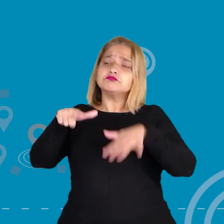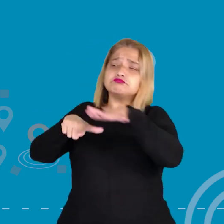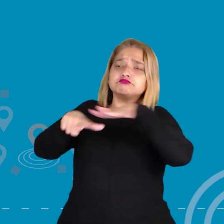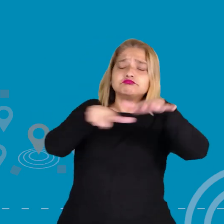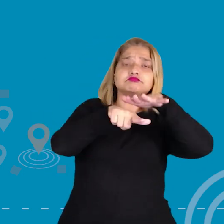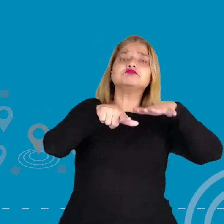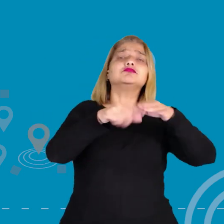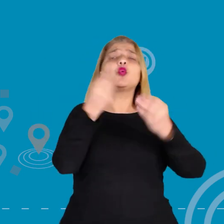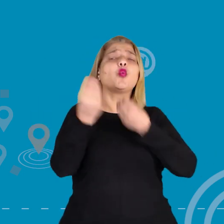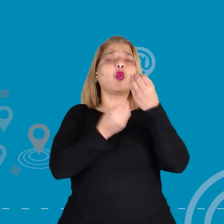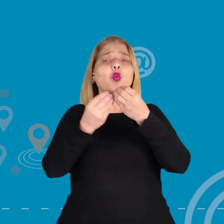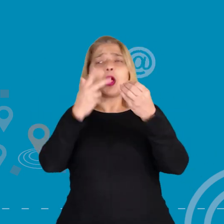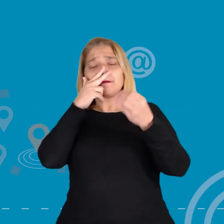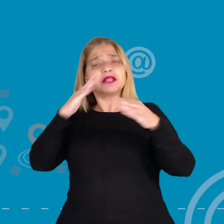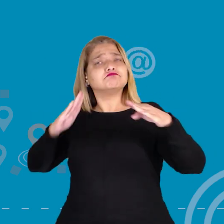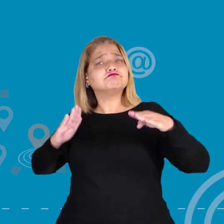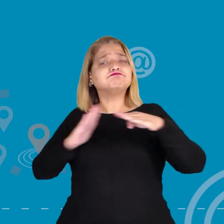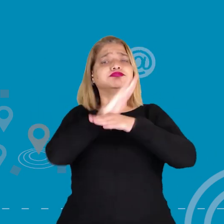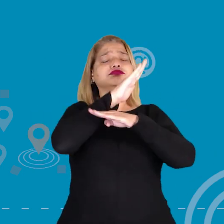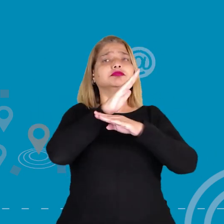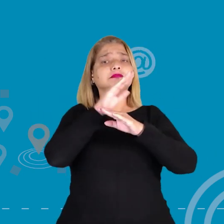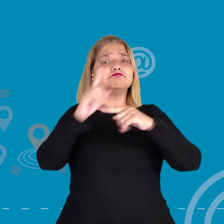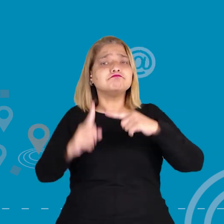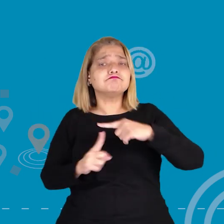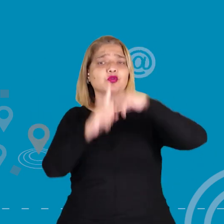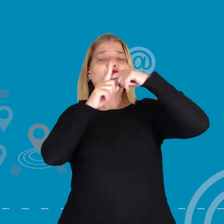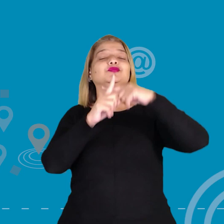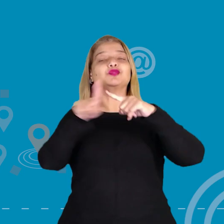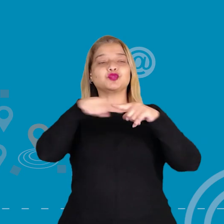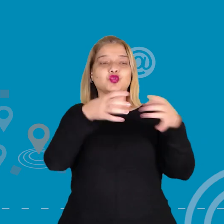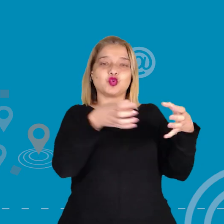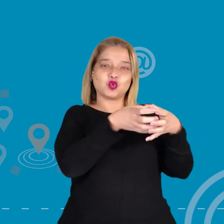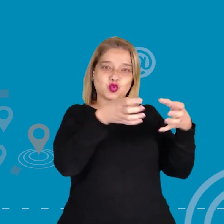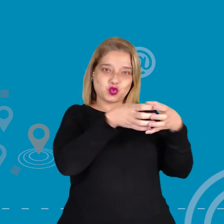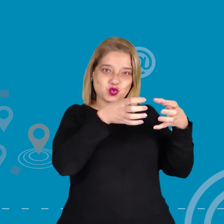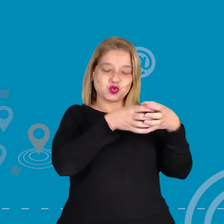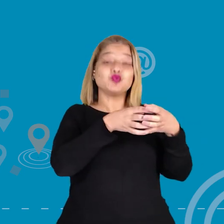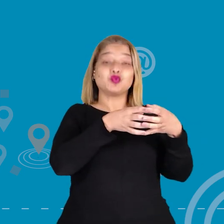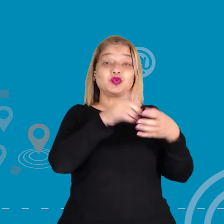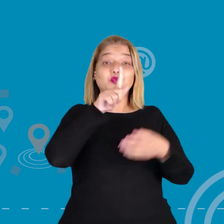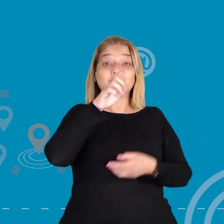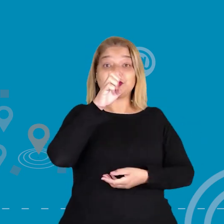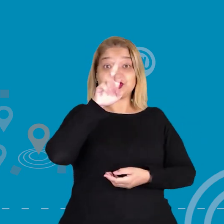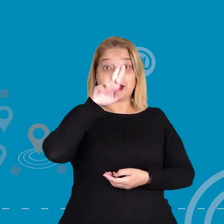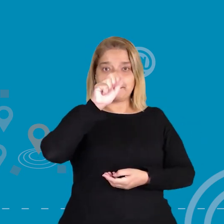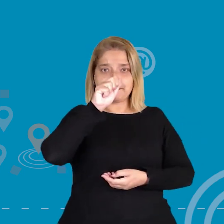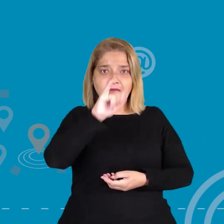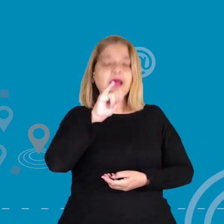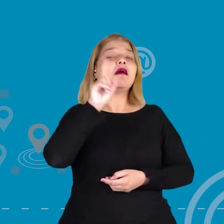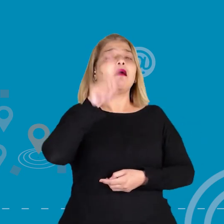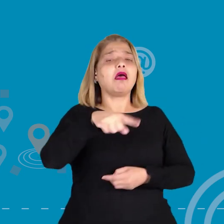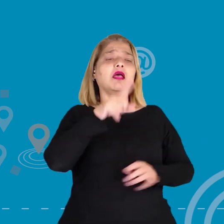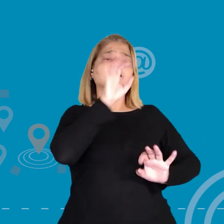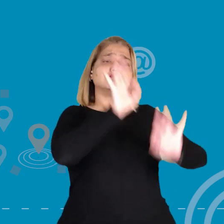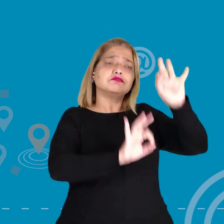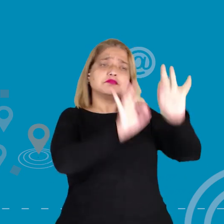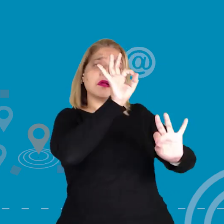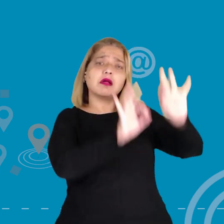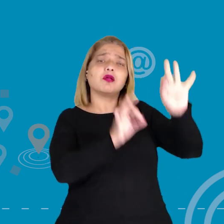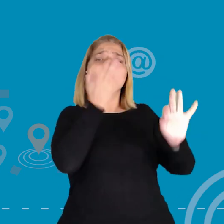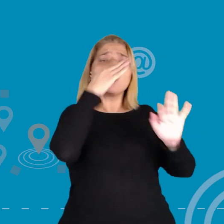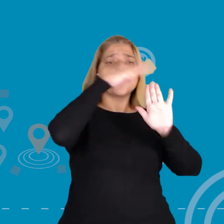resultados efetivos, a equipe da GERPAI trabalha elaborando cardápios, esclarecendo dúvidas